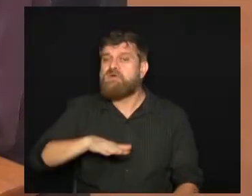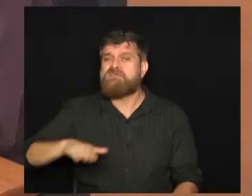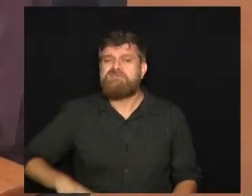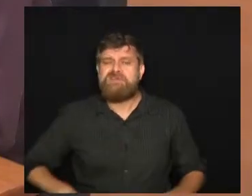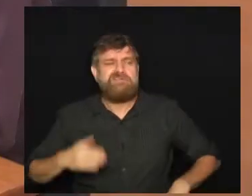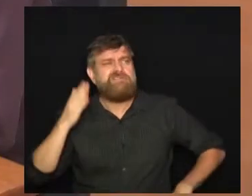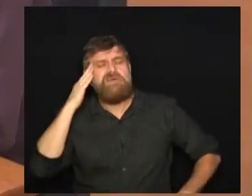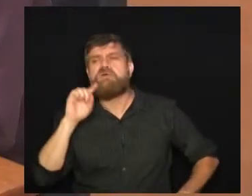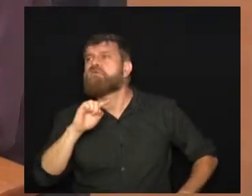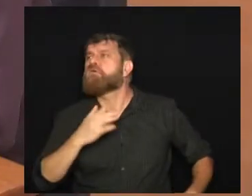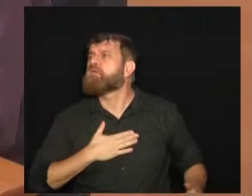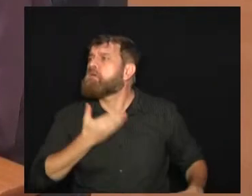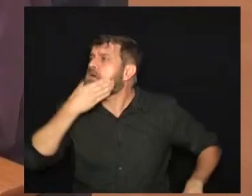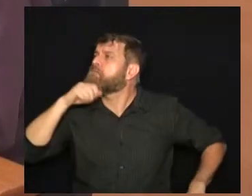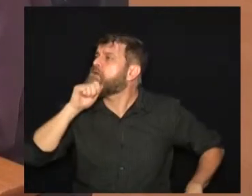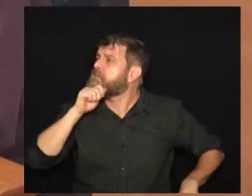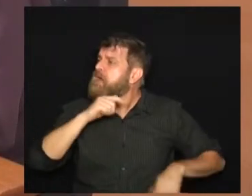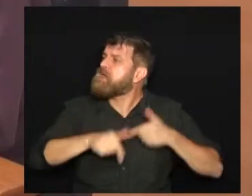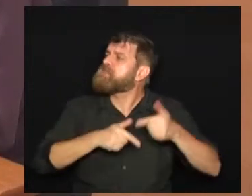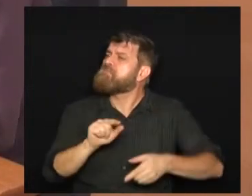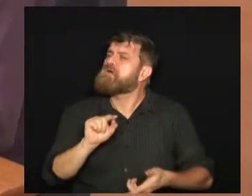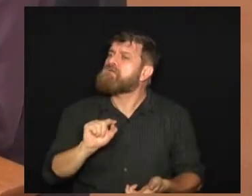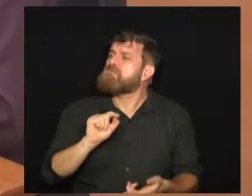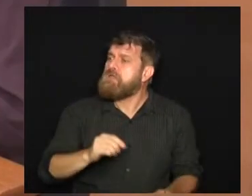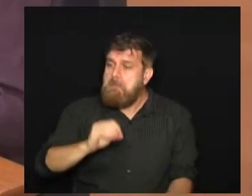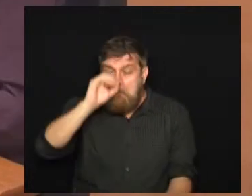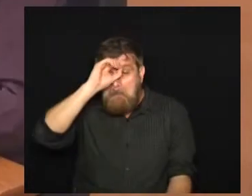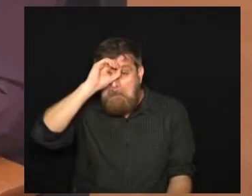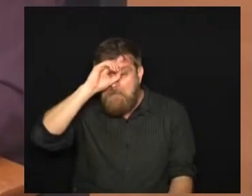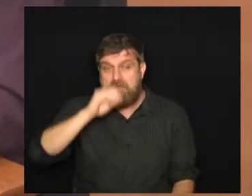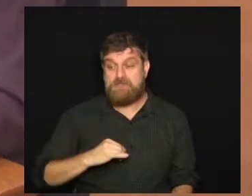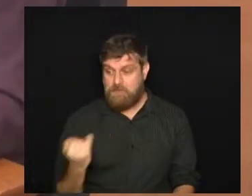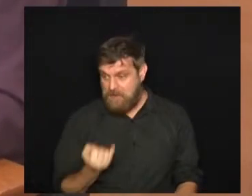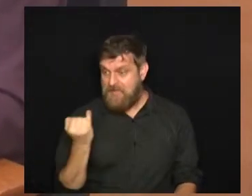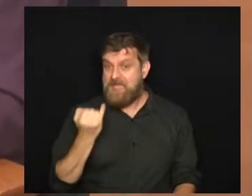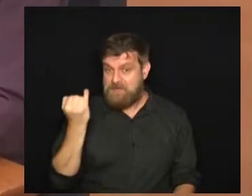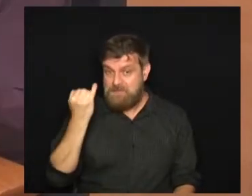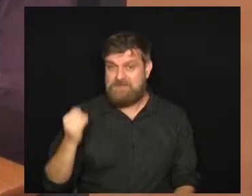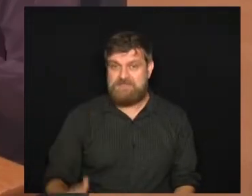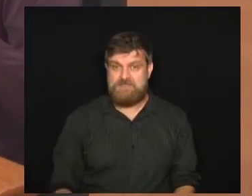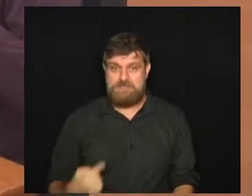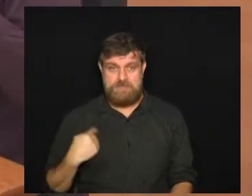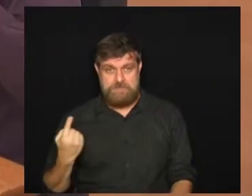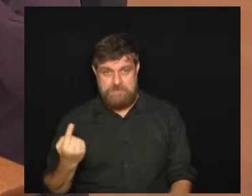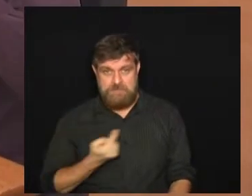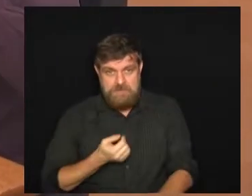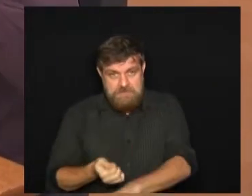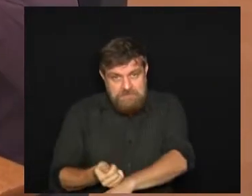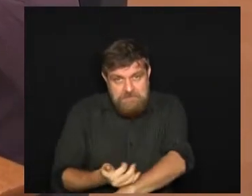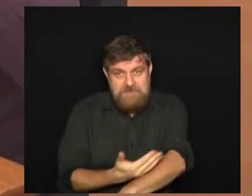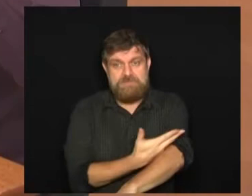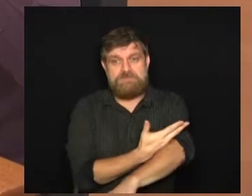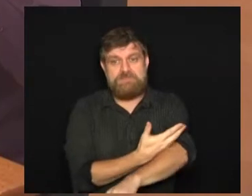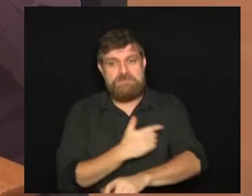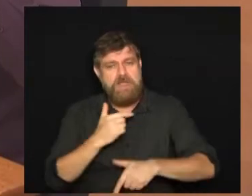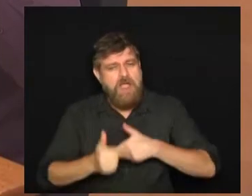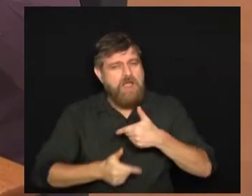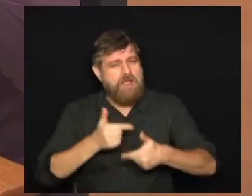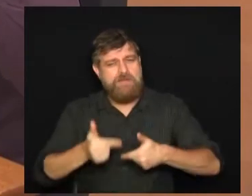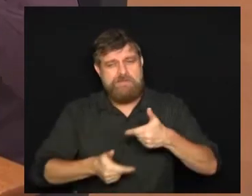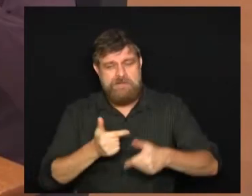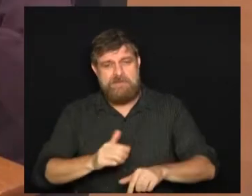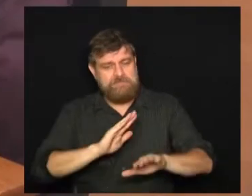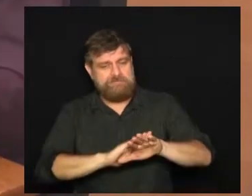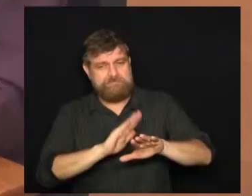gente faz no nosso trabalho. Então é muito importante isso daí, e como você falou, a gente acaba se emocionando mesmo pelo trabalho que a gente faz